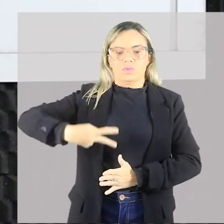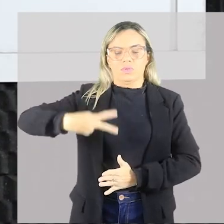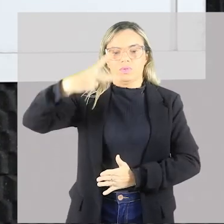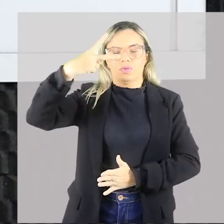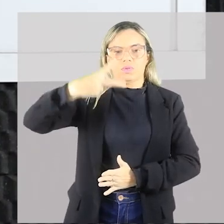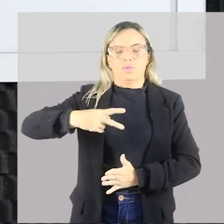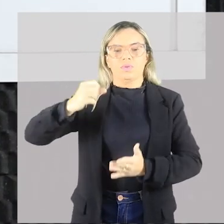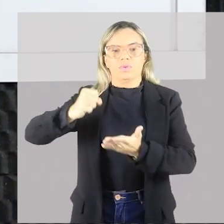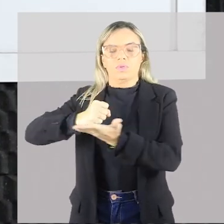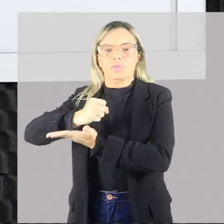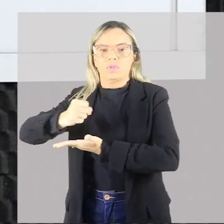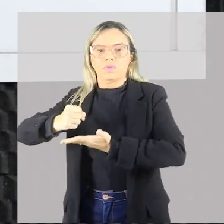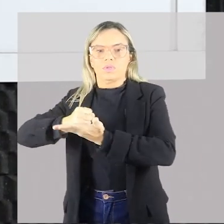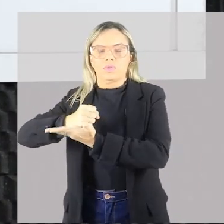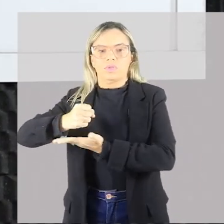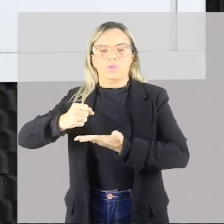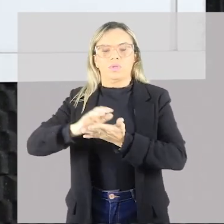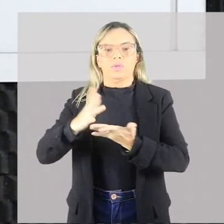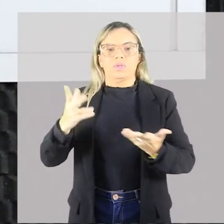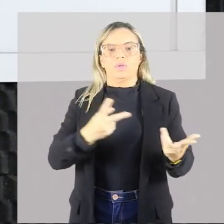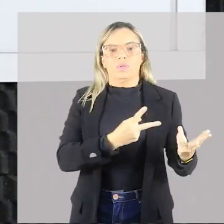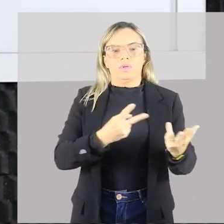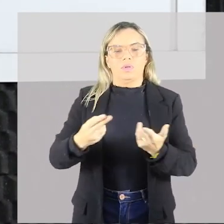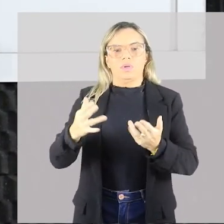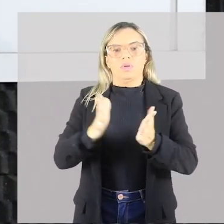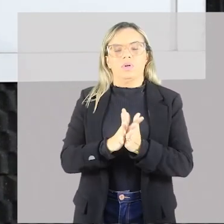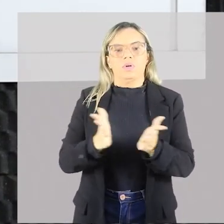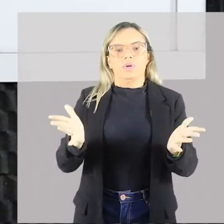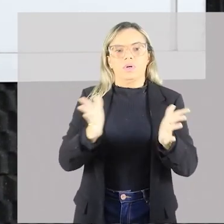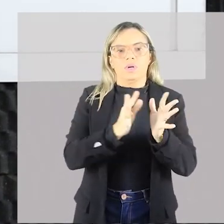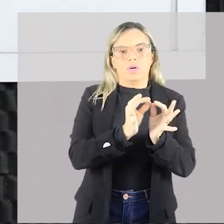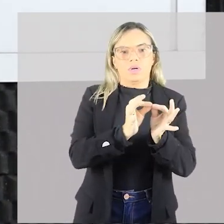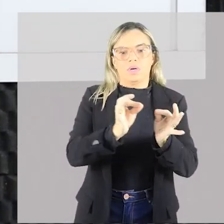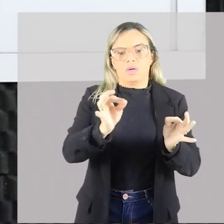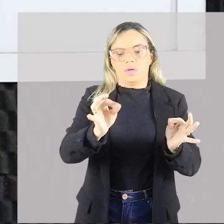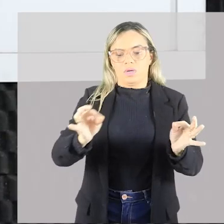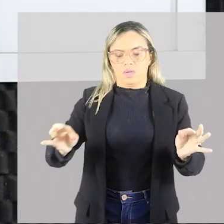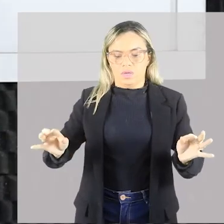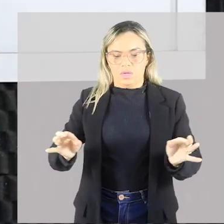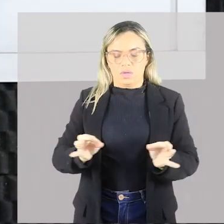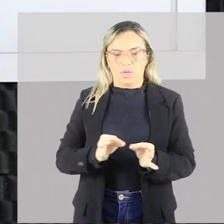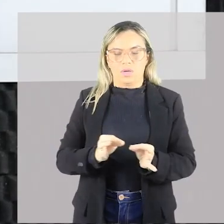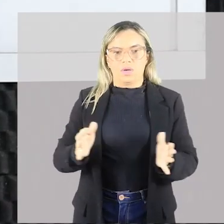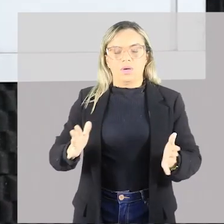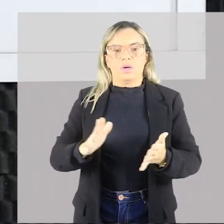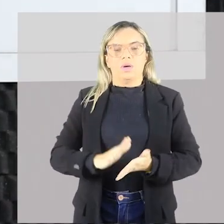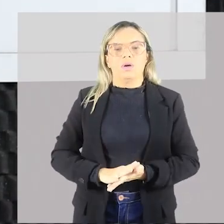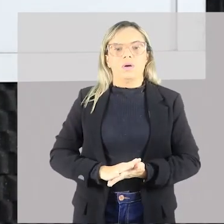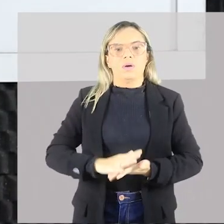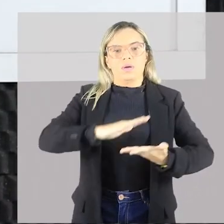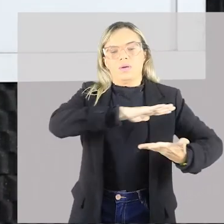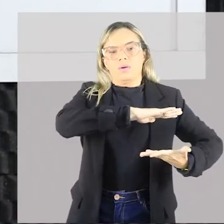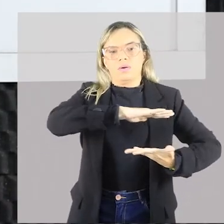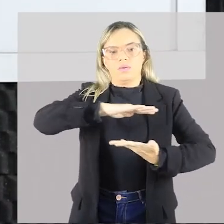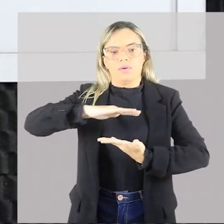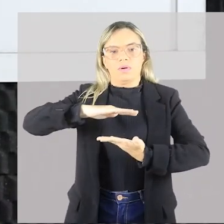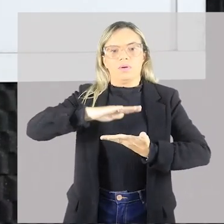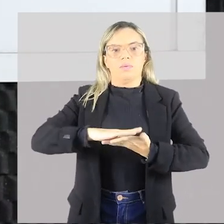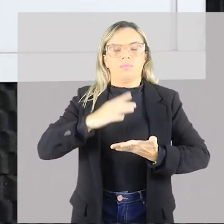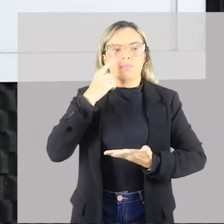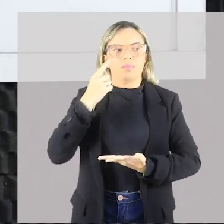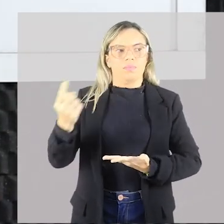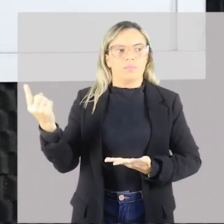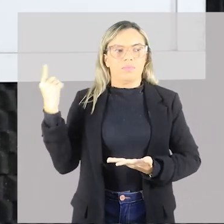dois polígonos de mesma medida e paralelos entre si. Tá? Eu desenhei aqui um